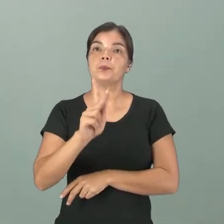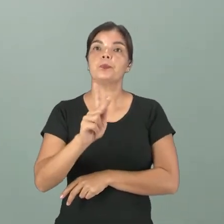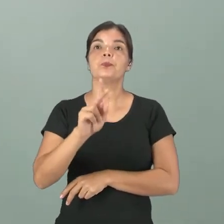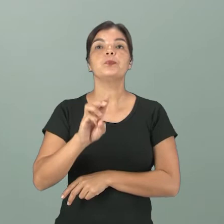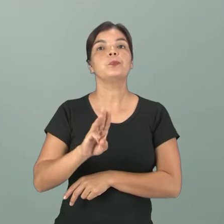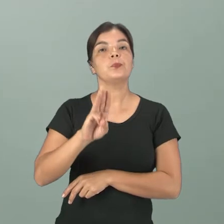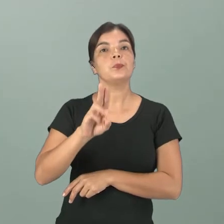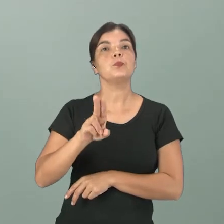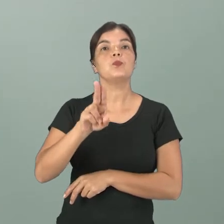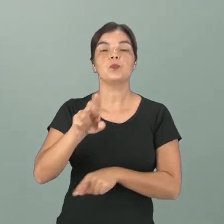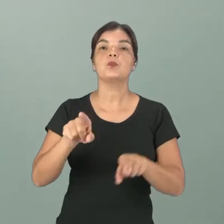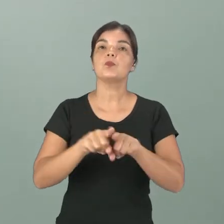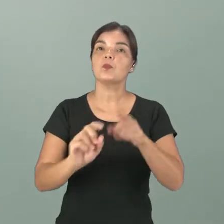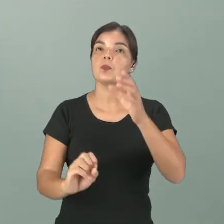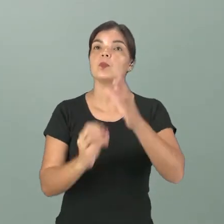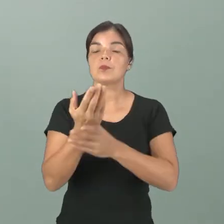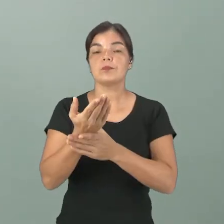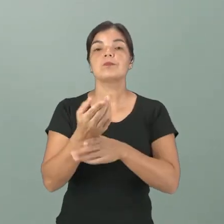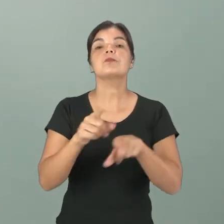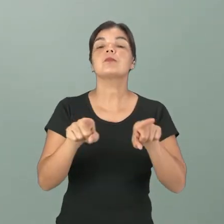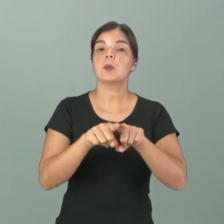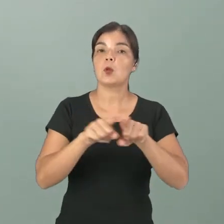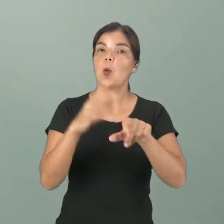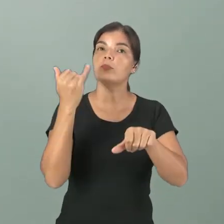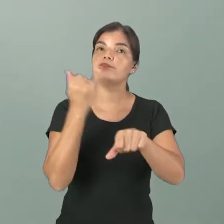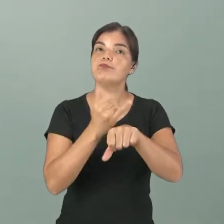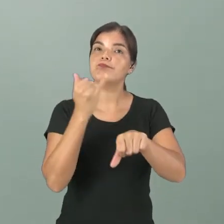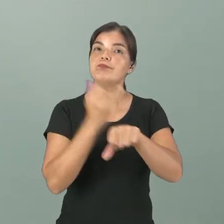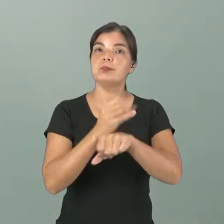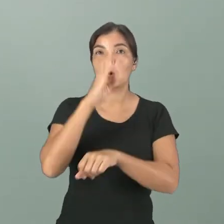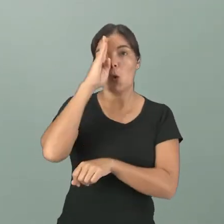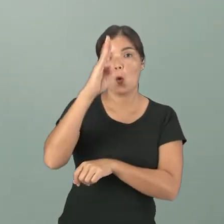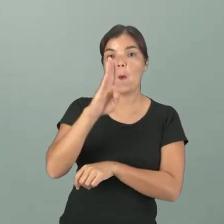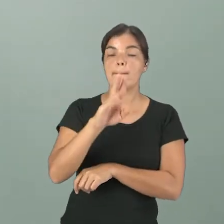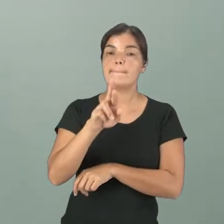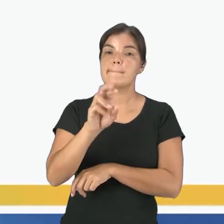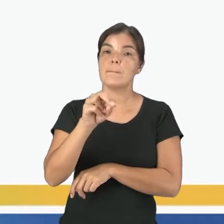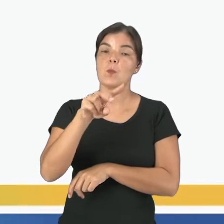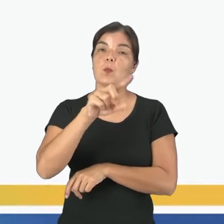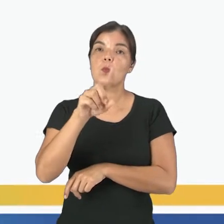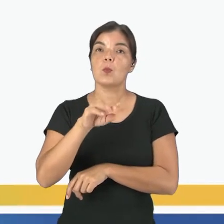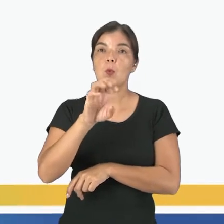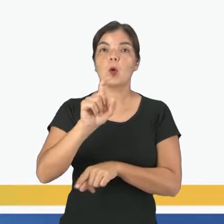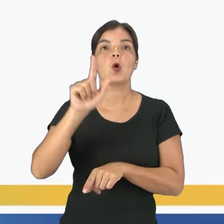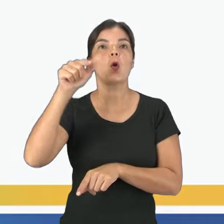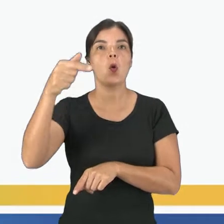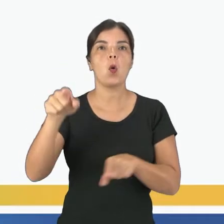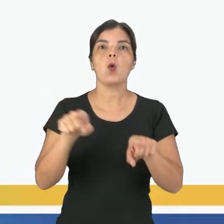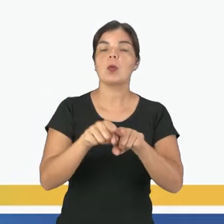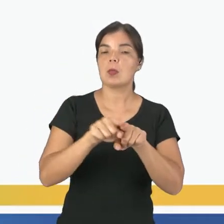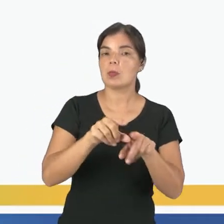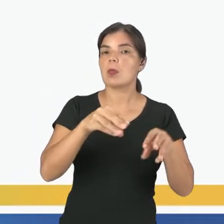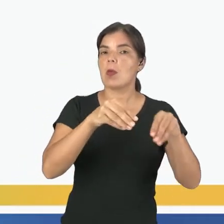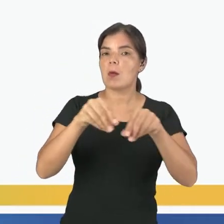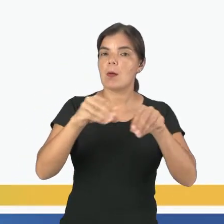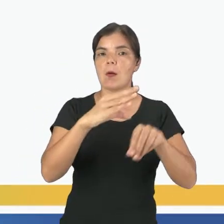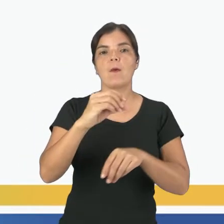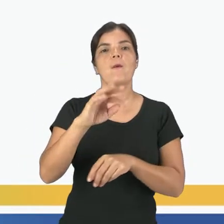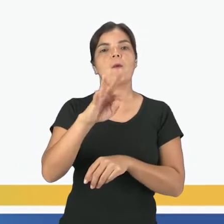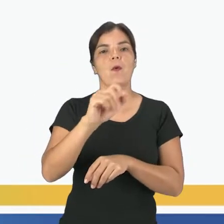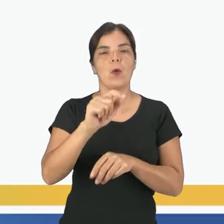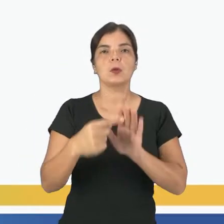Uku'u, que realizou belos trabalhos em metal, principalmente em bronze, outros em terracota, que eu mostrei para